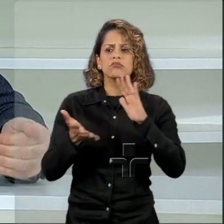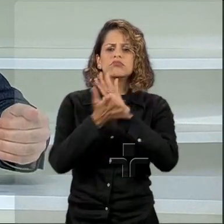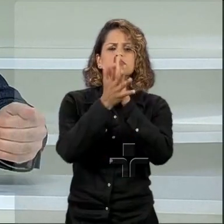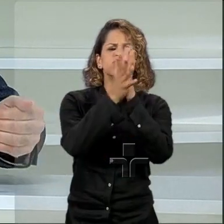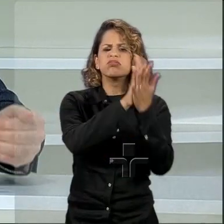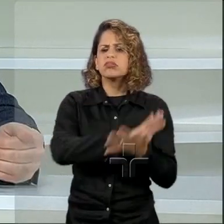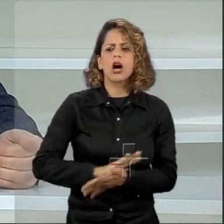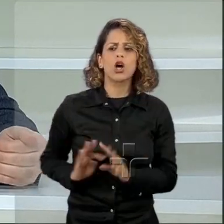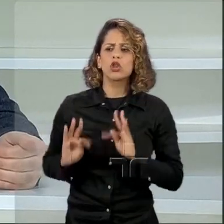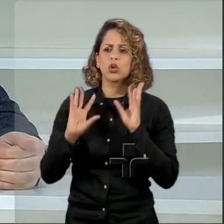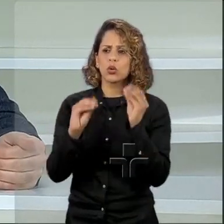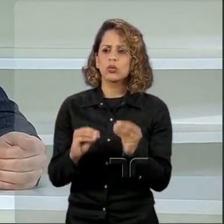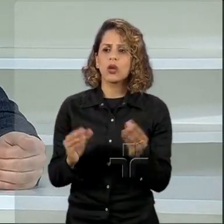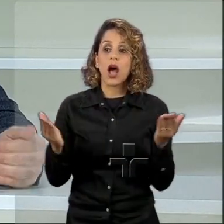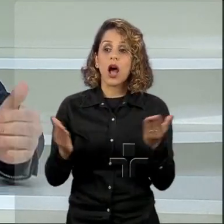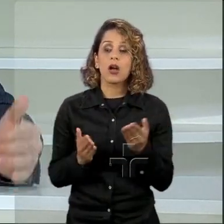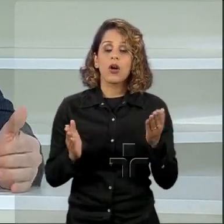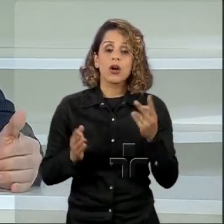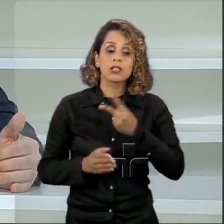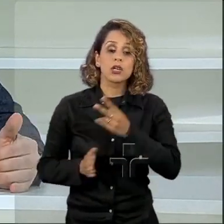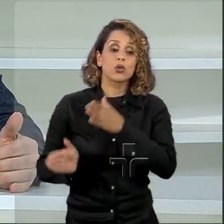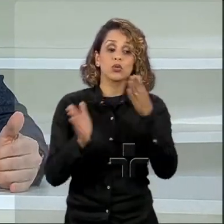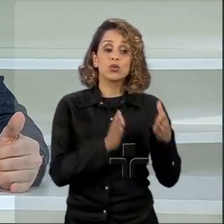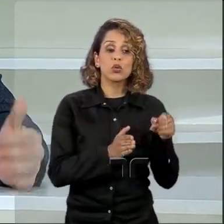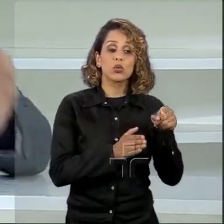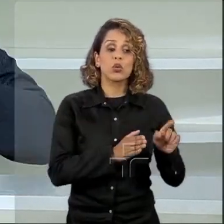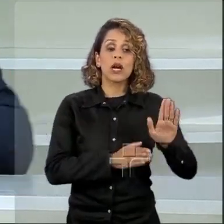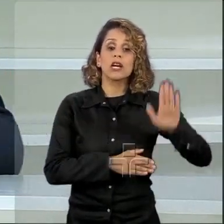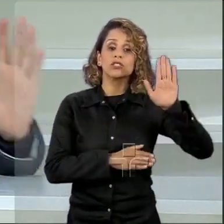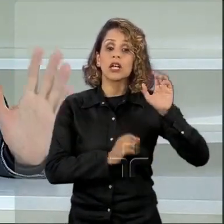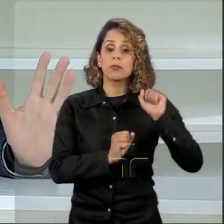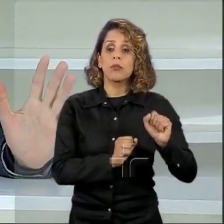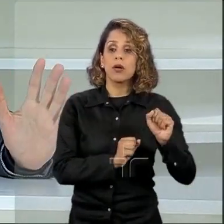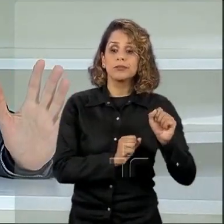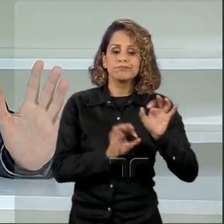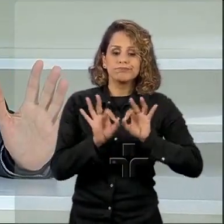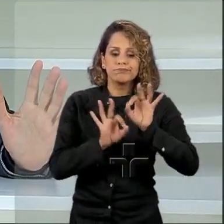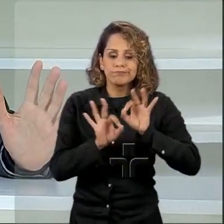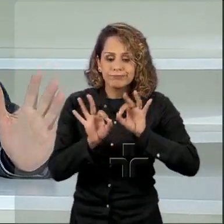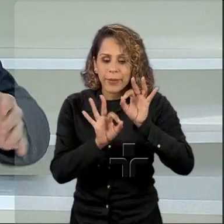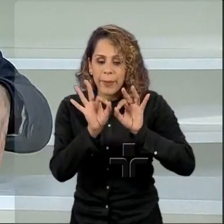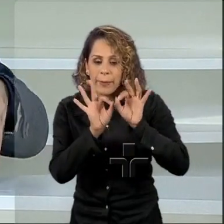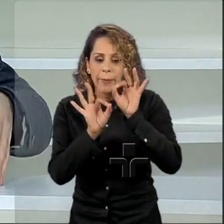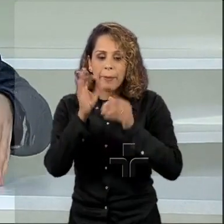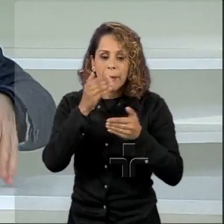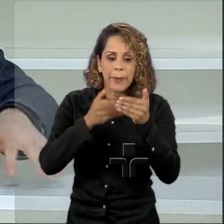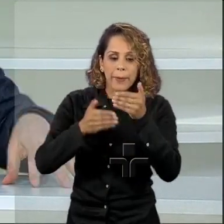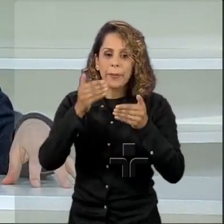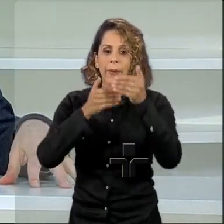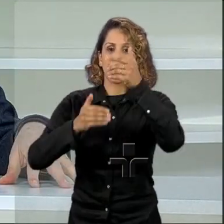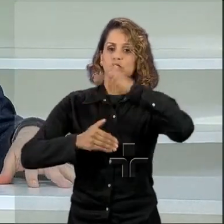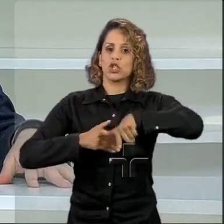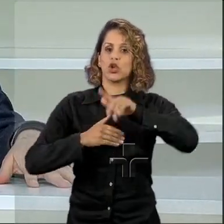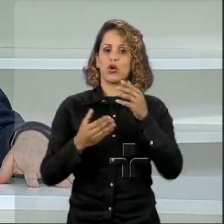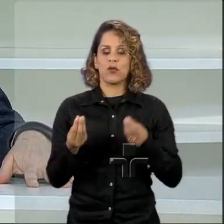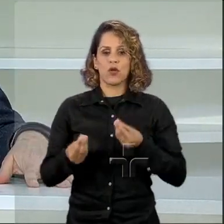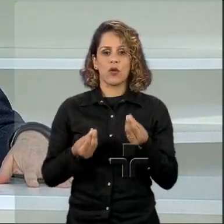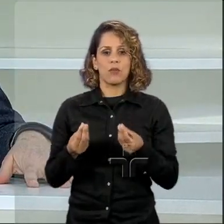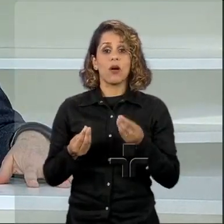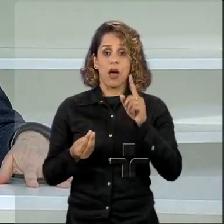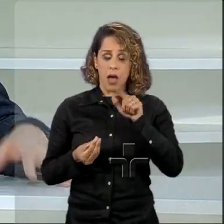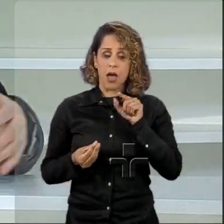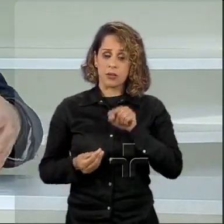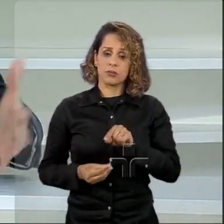maior capacidade de remontar isso de um jeito que seja aceitável para quem votou. É isso que está em discussão ali no segundo